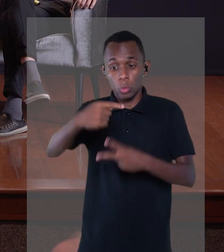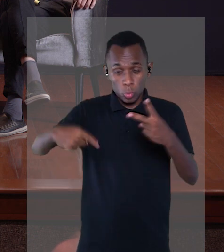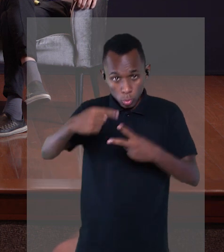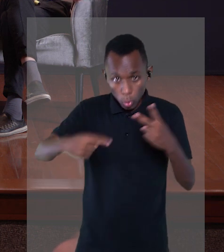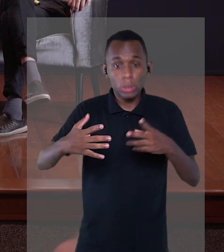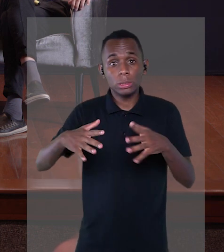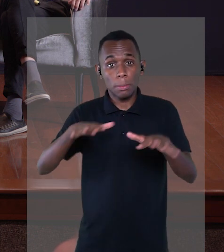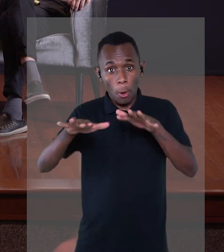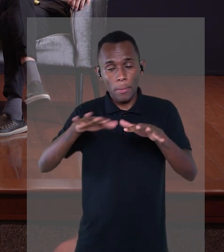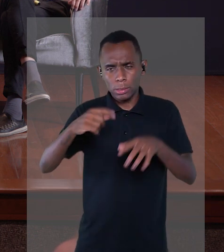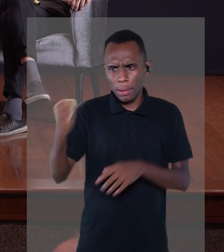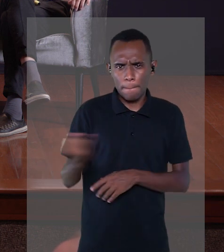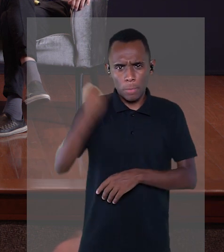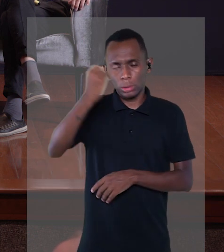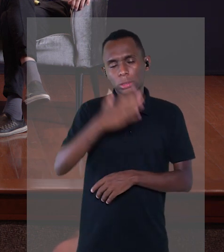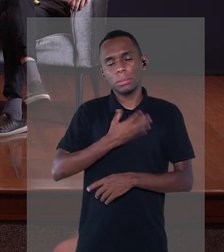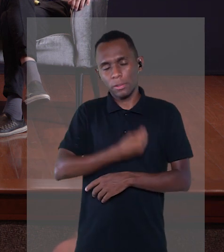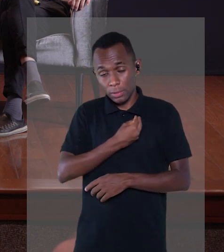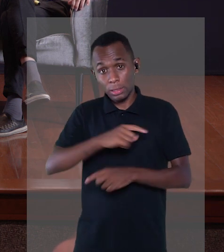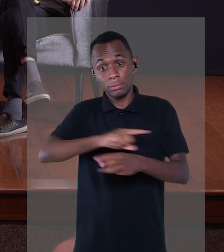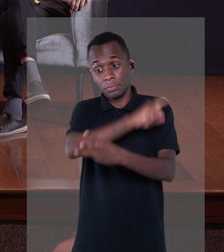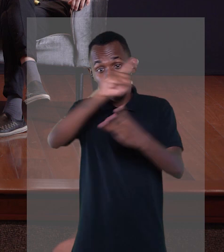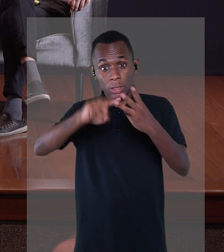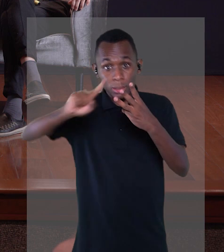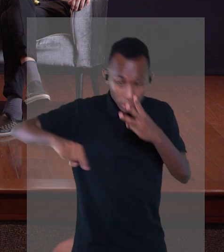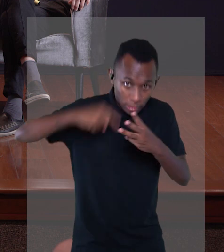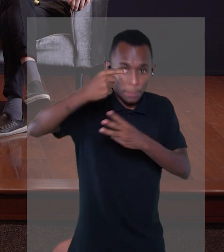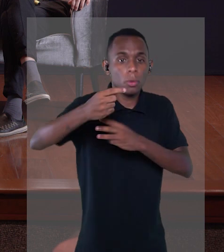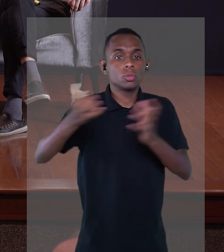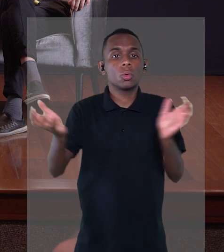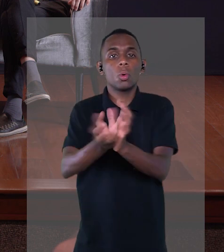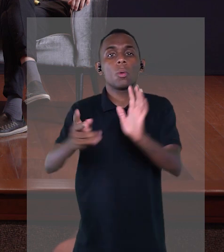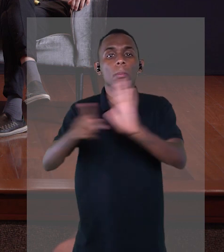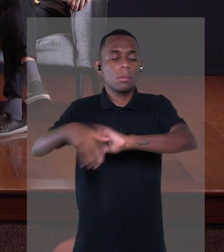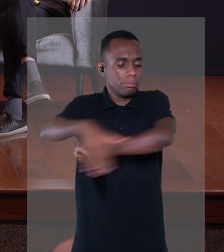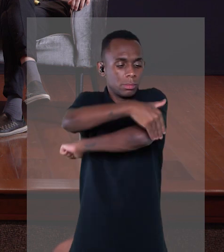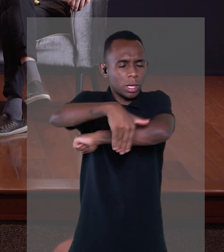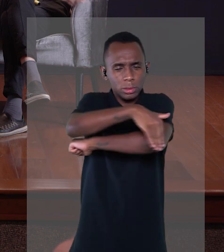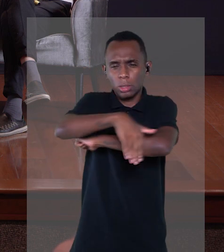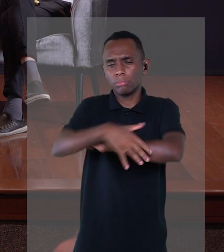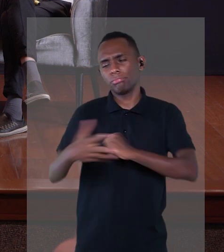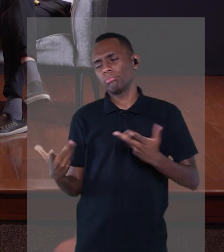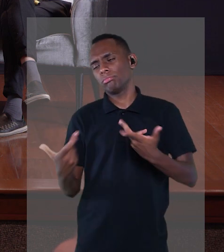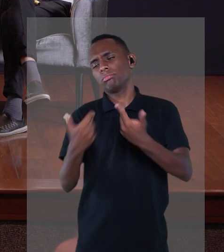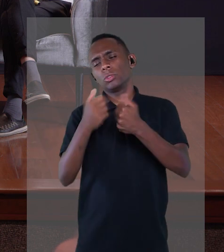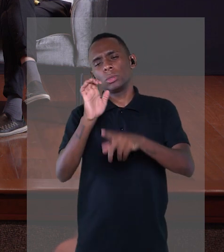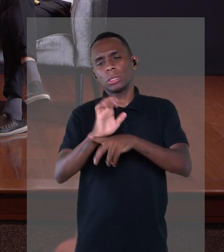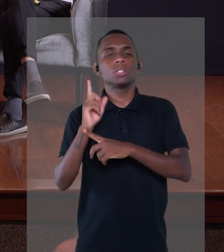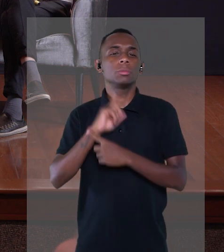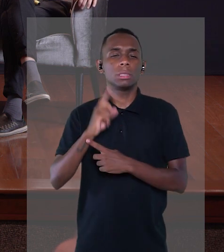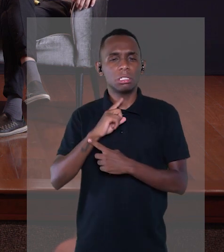como músico. Depois veio o Clube da Esquina, claro que aí vem a coisa dos acordes, né? Fenomenais mineiros, que